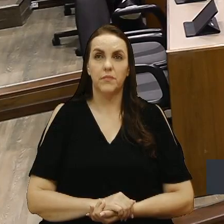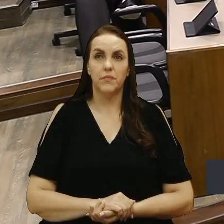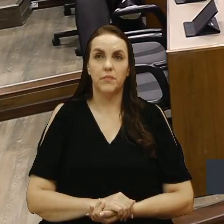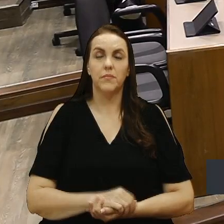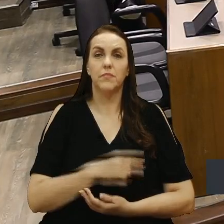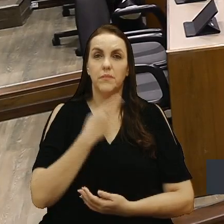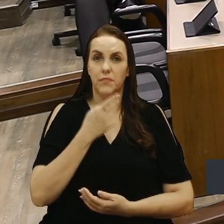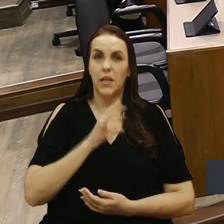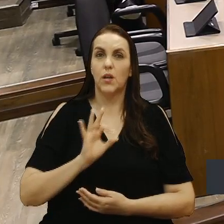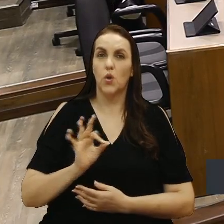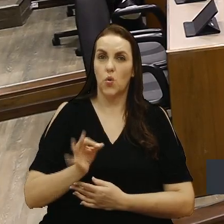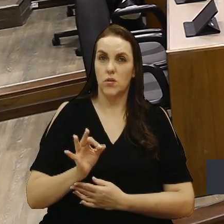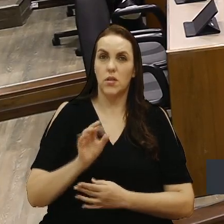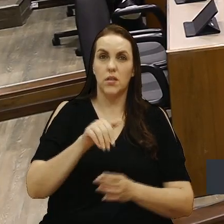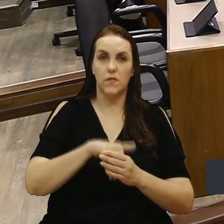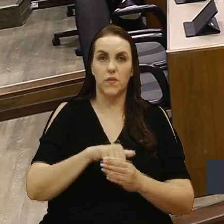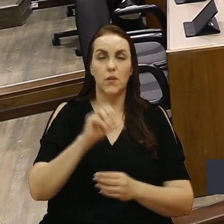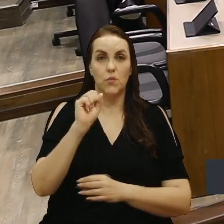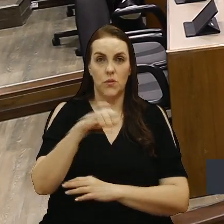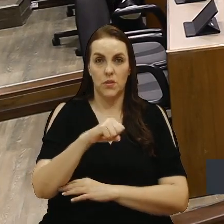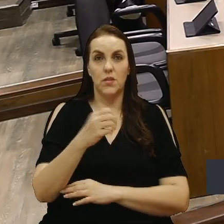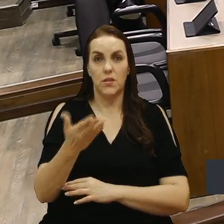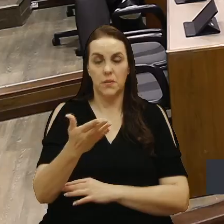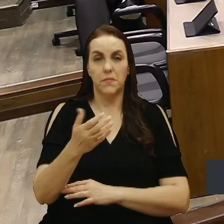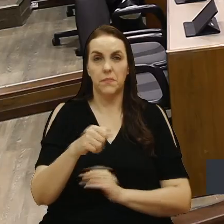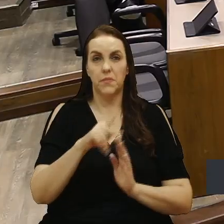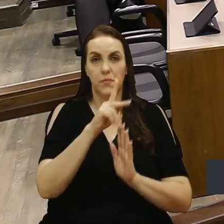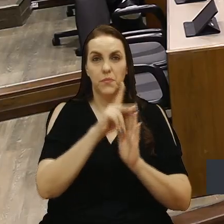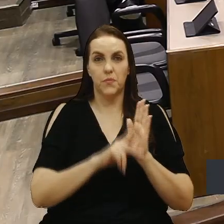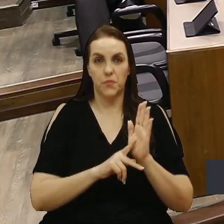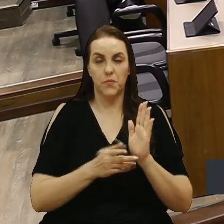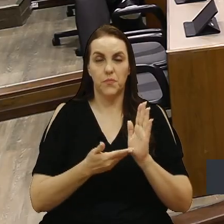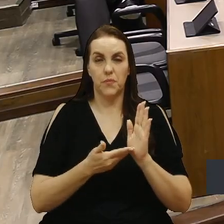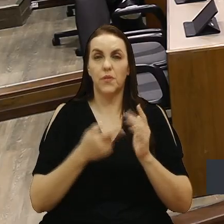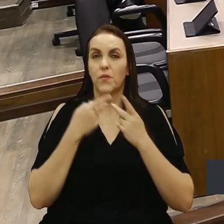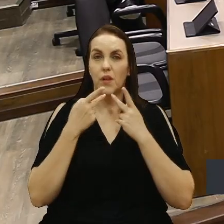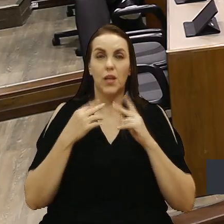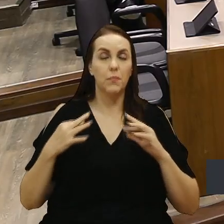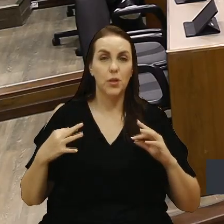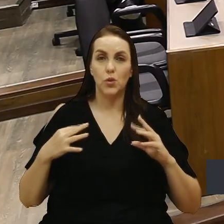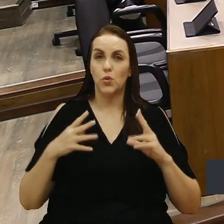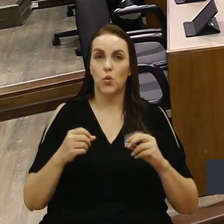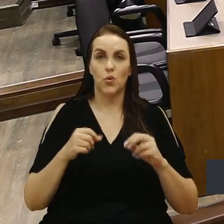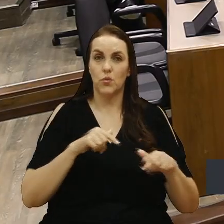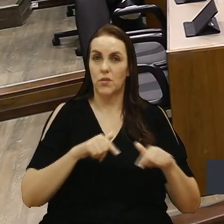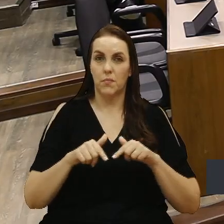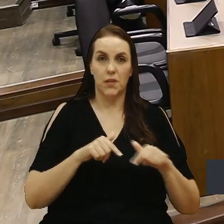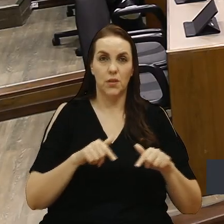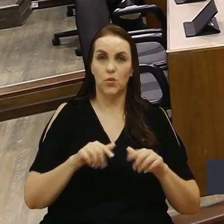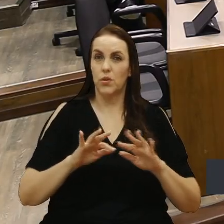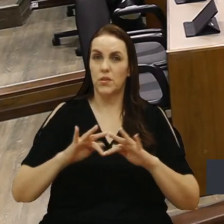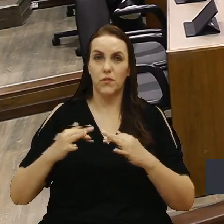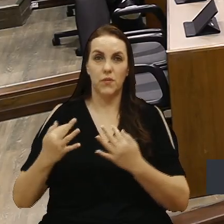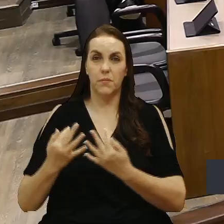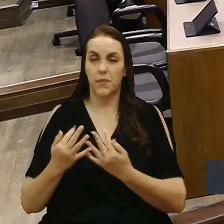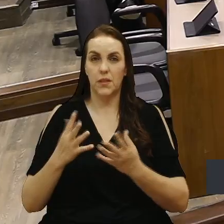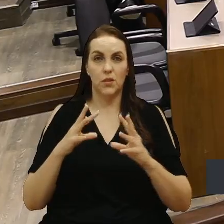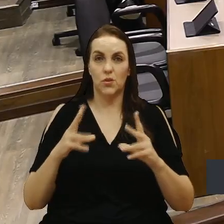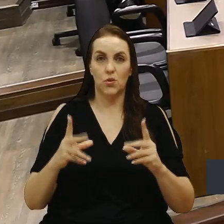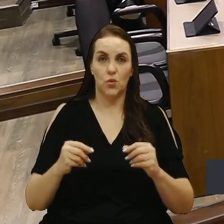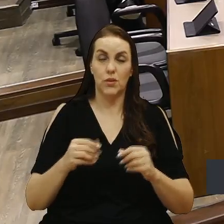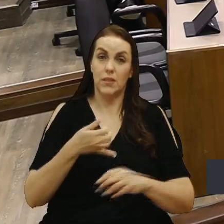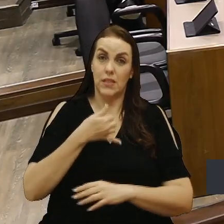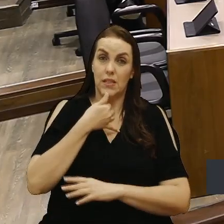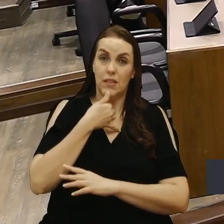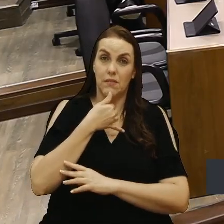dizer que com certeza a gente vota sim, presidente, a esse projeto e dizer a todos os trabalhadores, as famílias de trabalhadores que